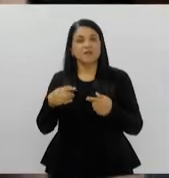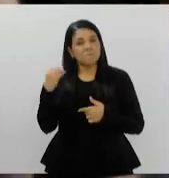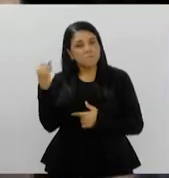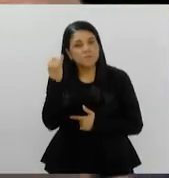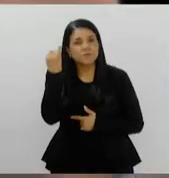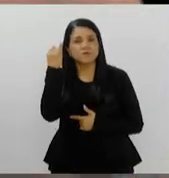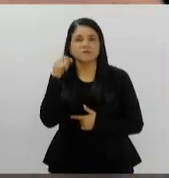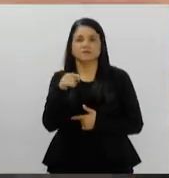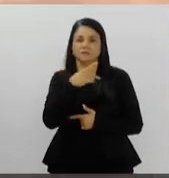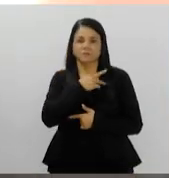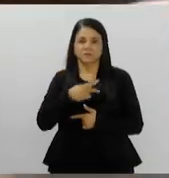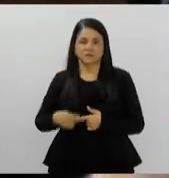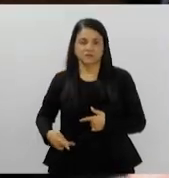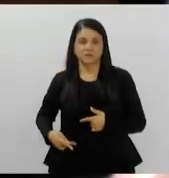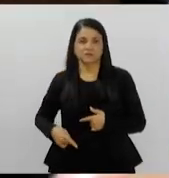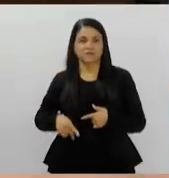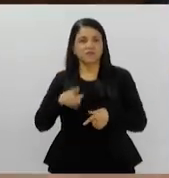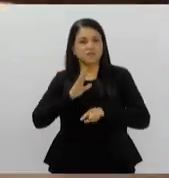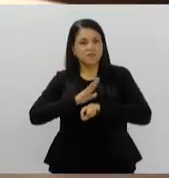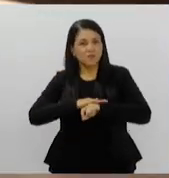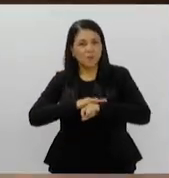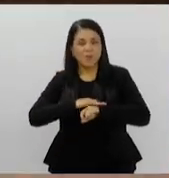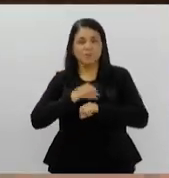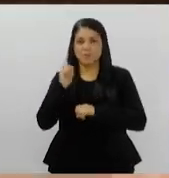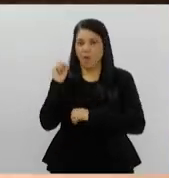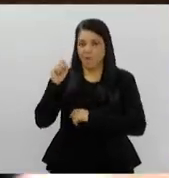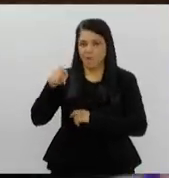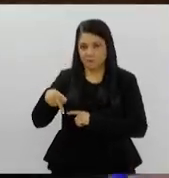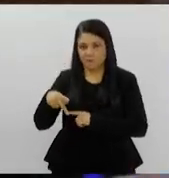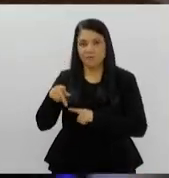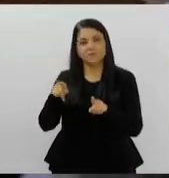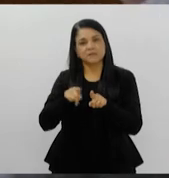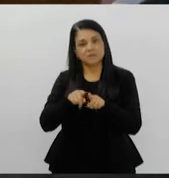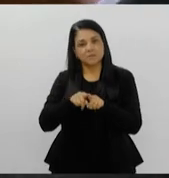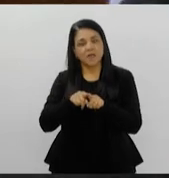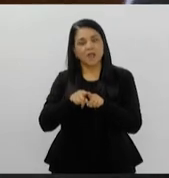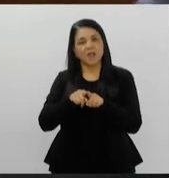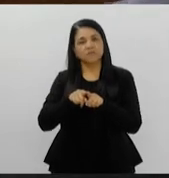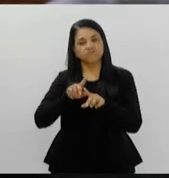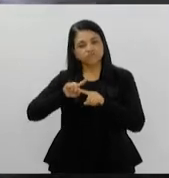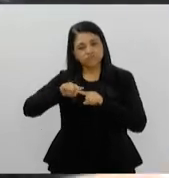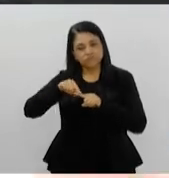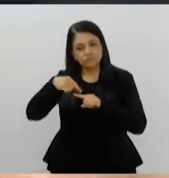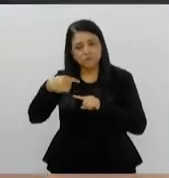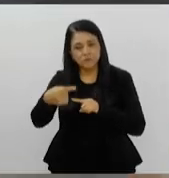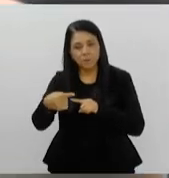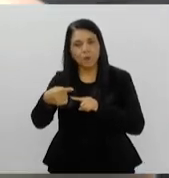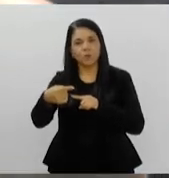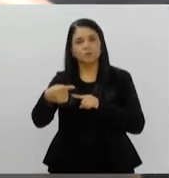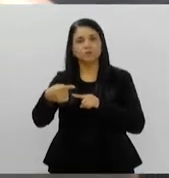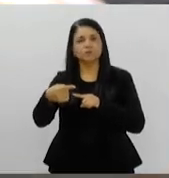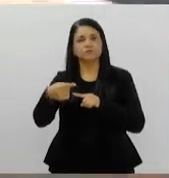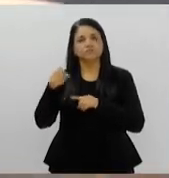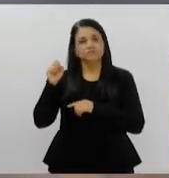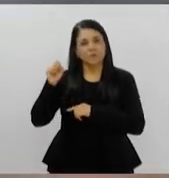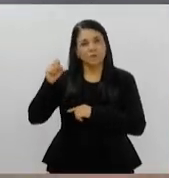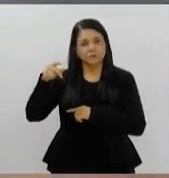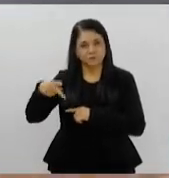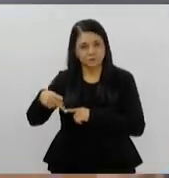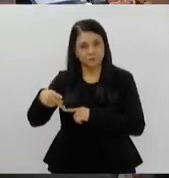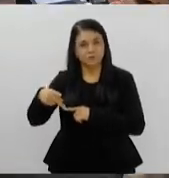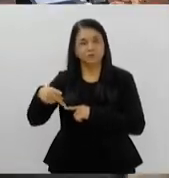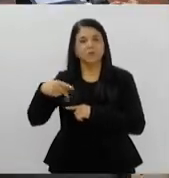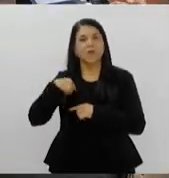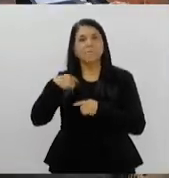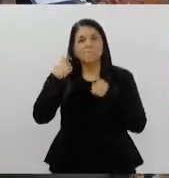somente na hora de aposentar, mas sim, mesmo adquirida após a concessão do benefício da aposentadoria. Então,